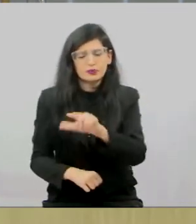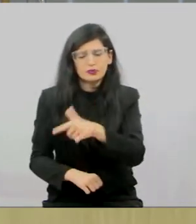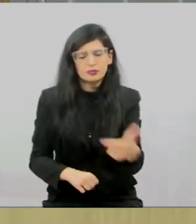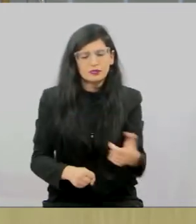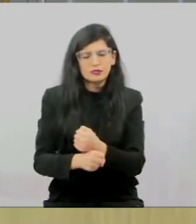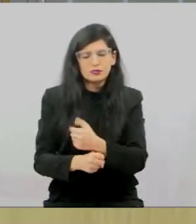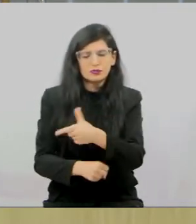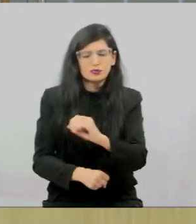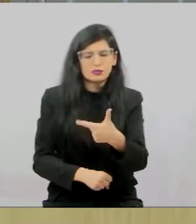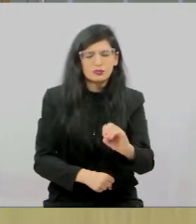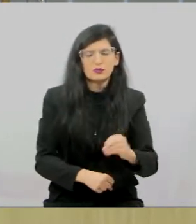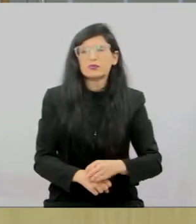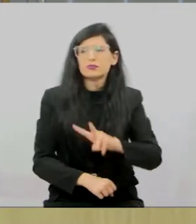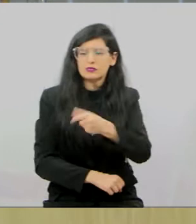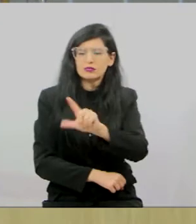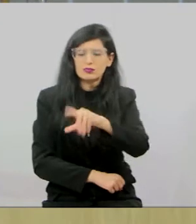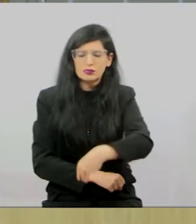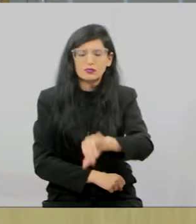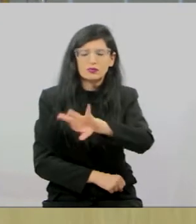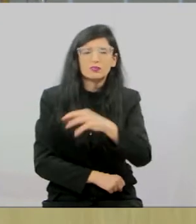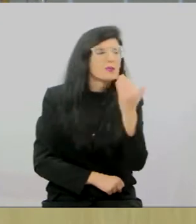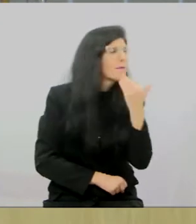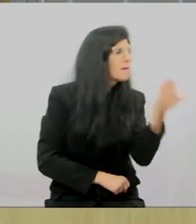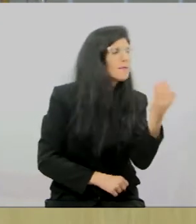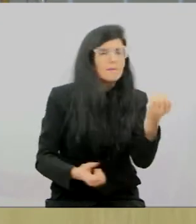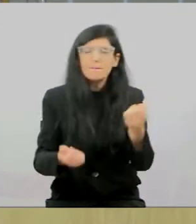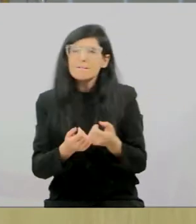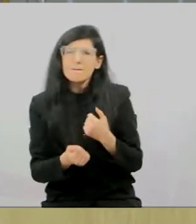Autoria, vereador Valmir do Parque Meia Lua.